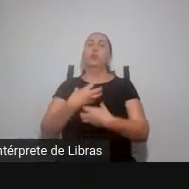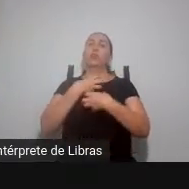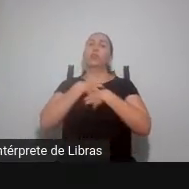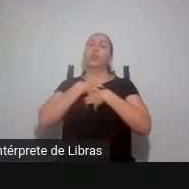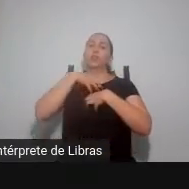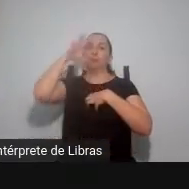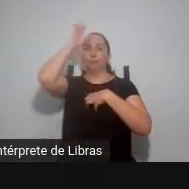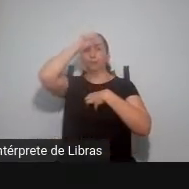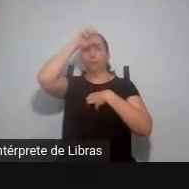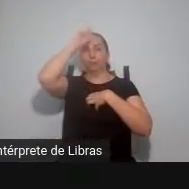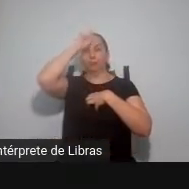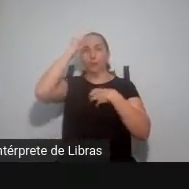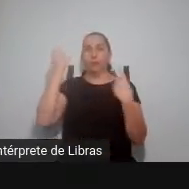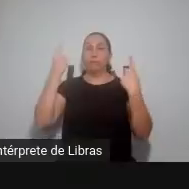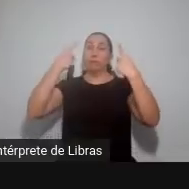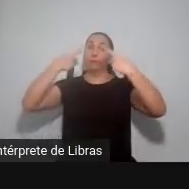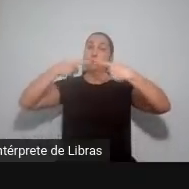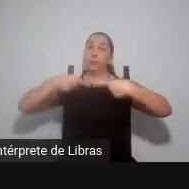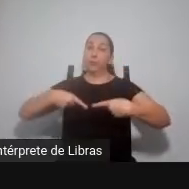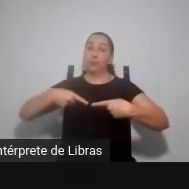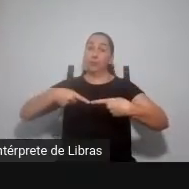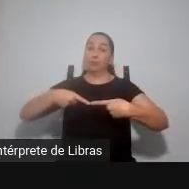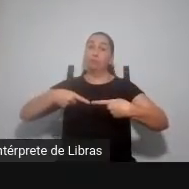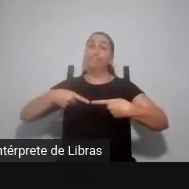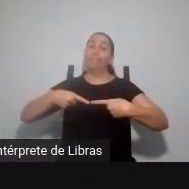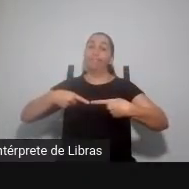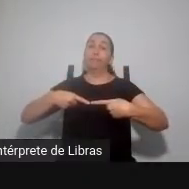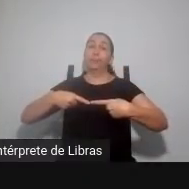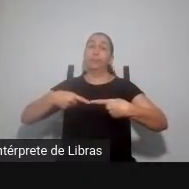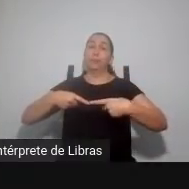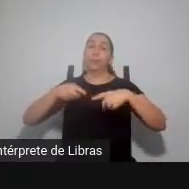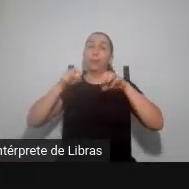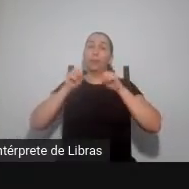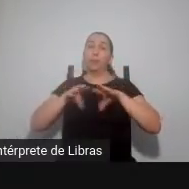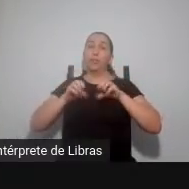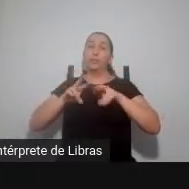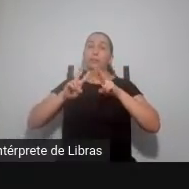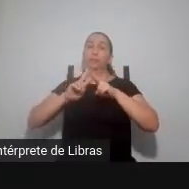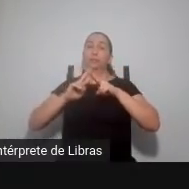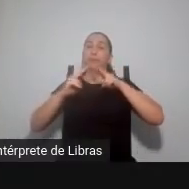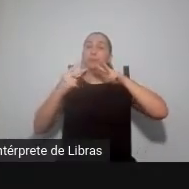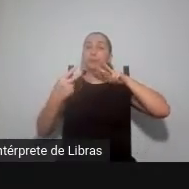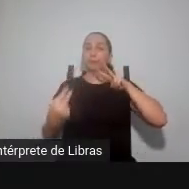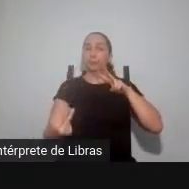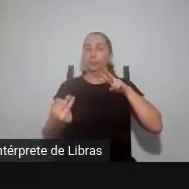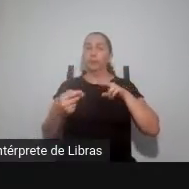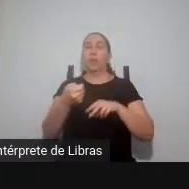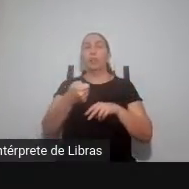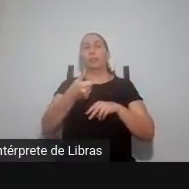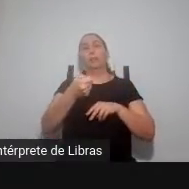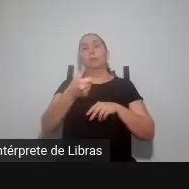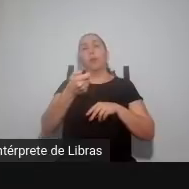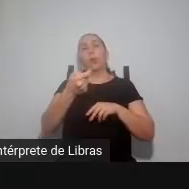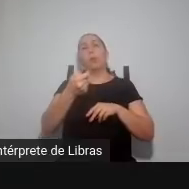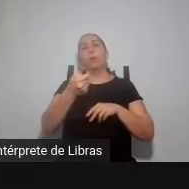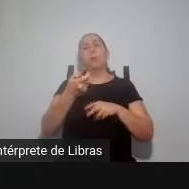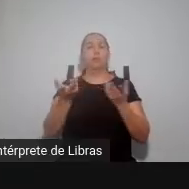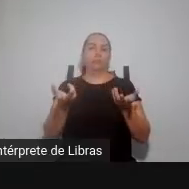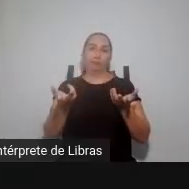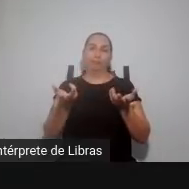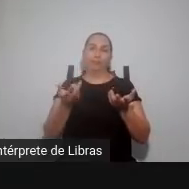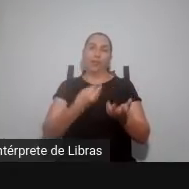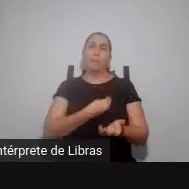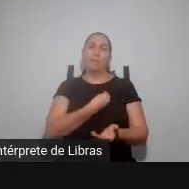é um desafio que a gente está tendo nesse ensino remoto, uma vez que a gente teve muito pouco tempo com esses meninos no